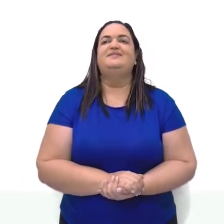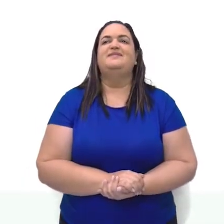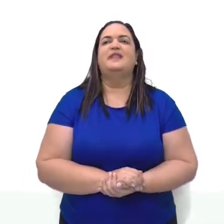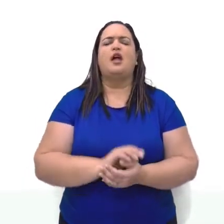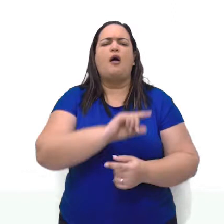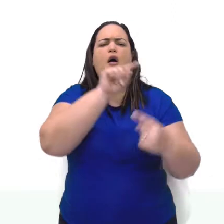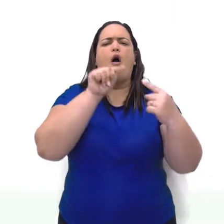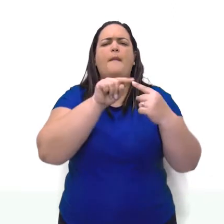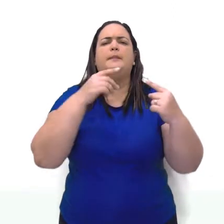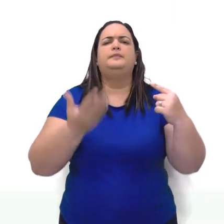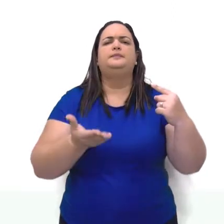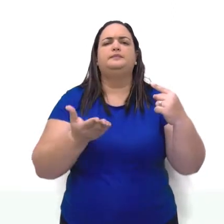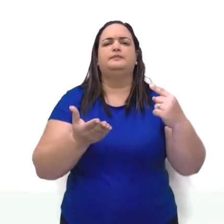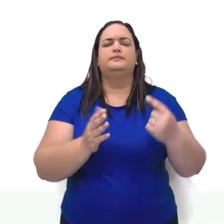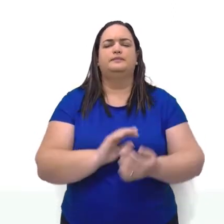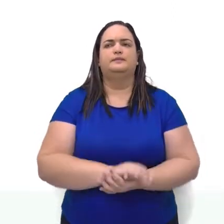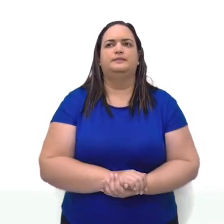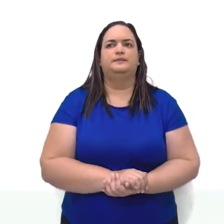nossa aula?